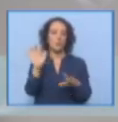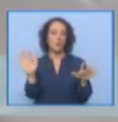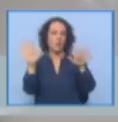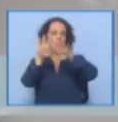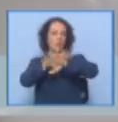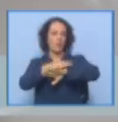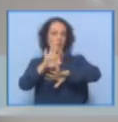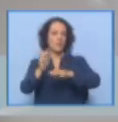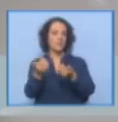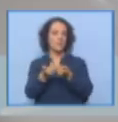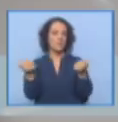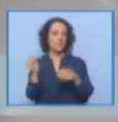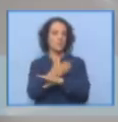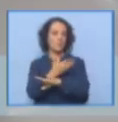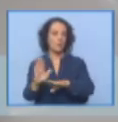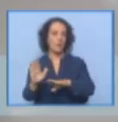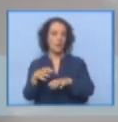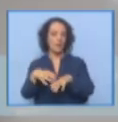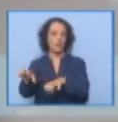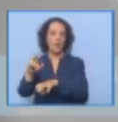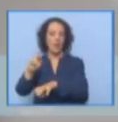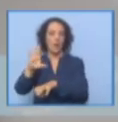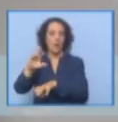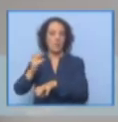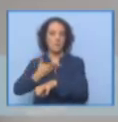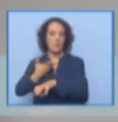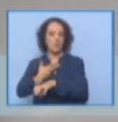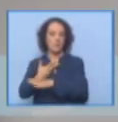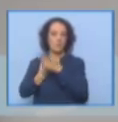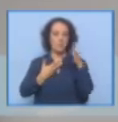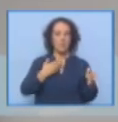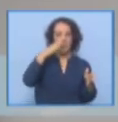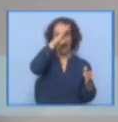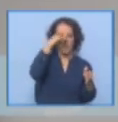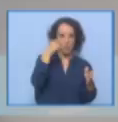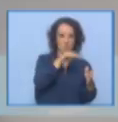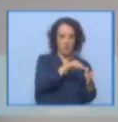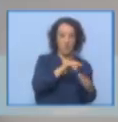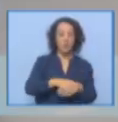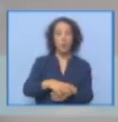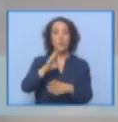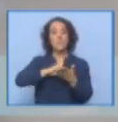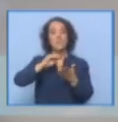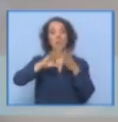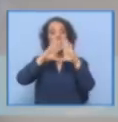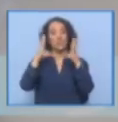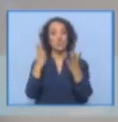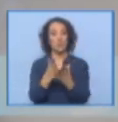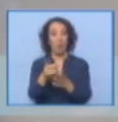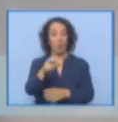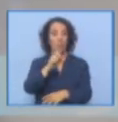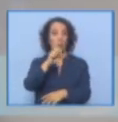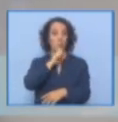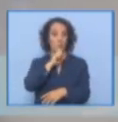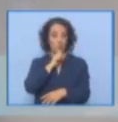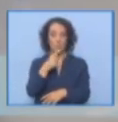de separar águas em relação a Bolsonaro e a Haddad do ponto de vista da Igreja. Diz claramente o secretário-geral da Confederação dos Bispos que os